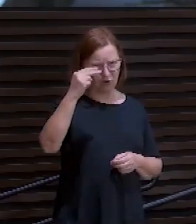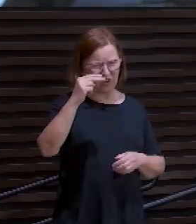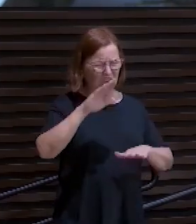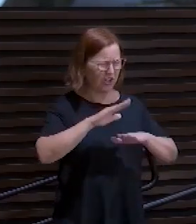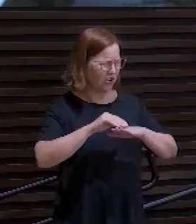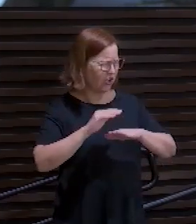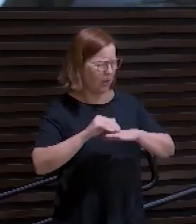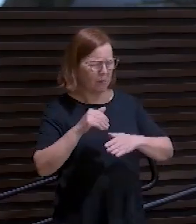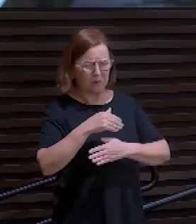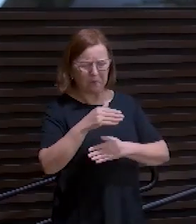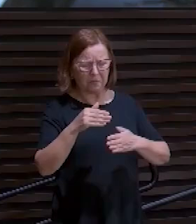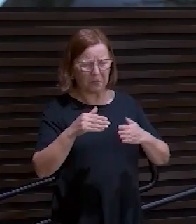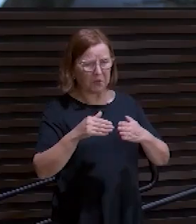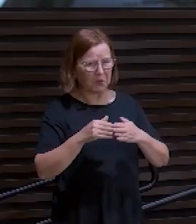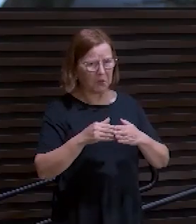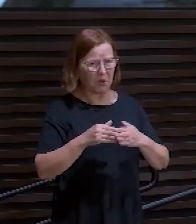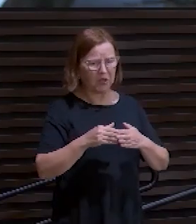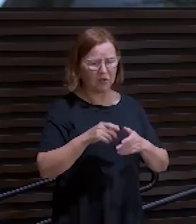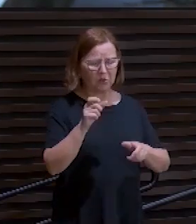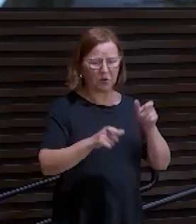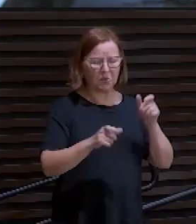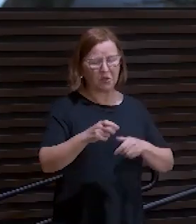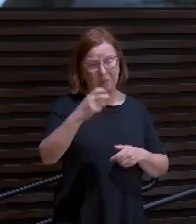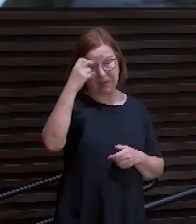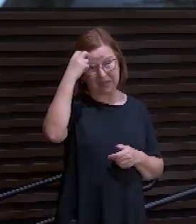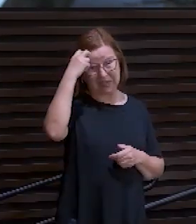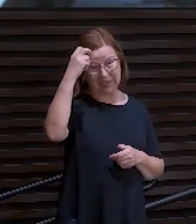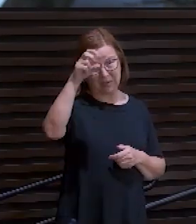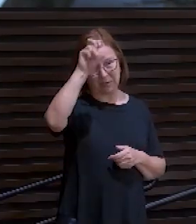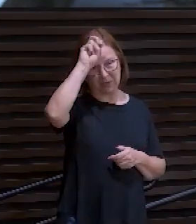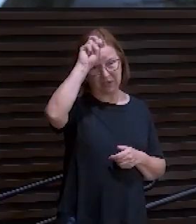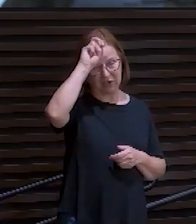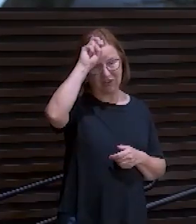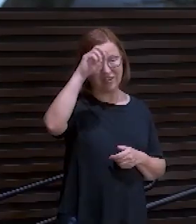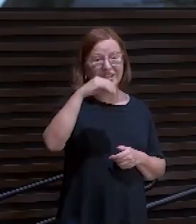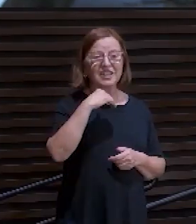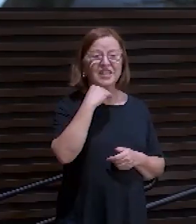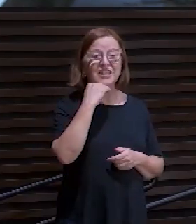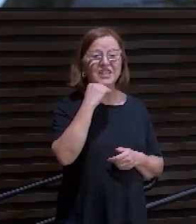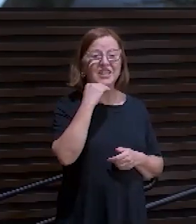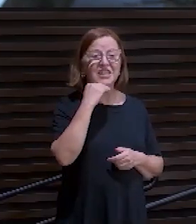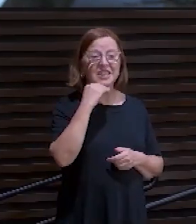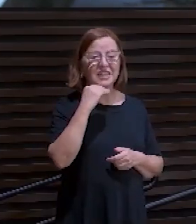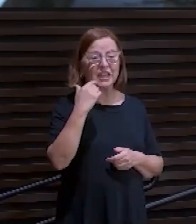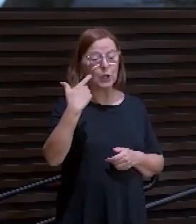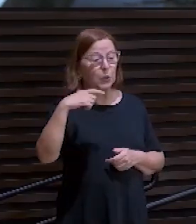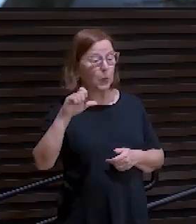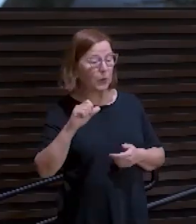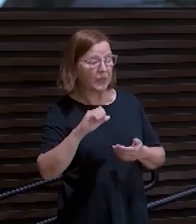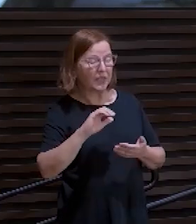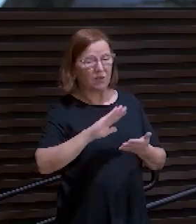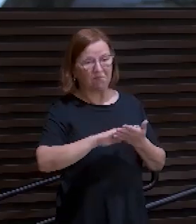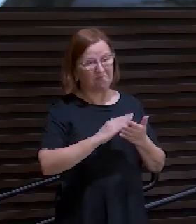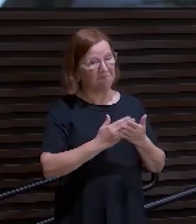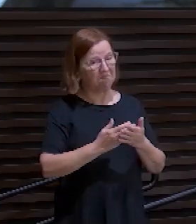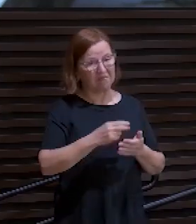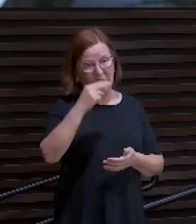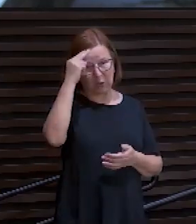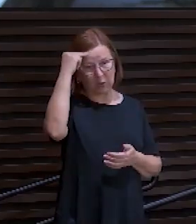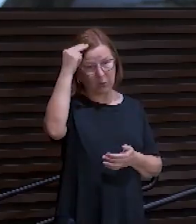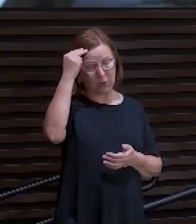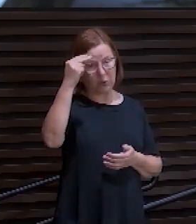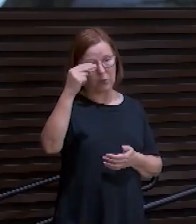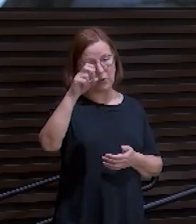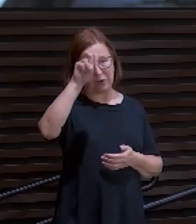Egito. Nenhum deles conseguiu decifrar os sonhos de Faraó. E